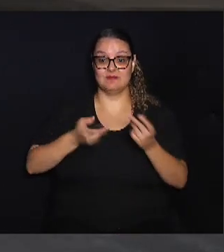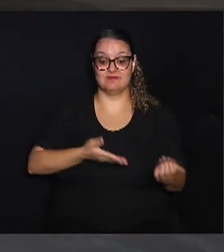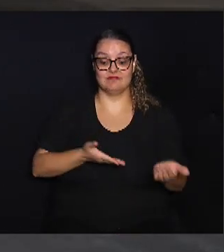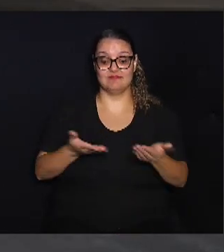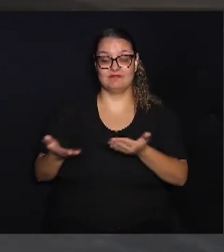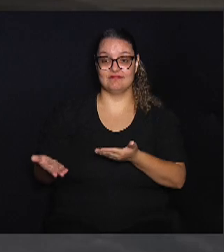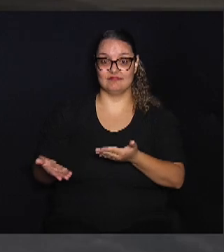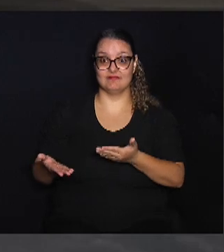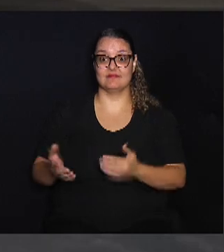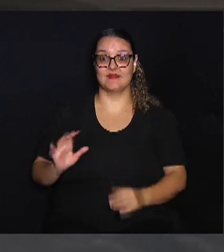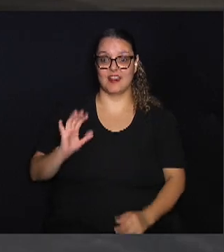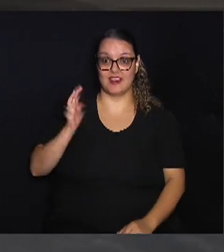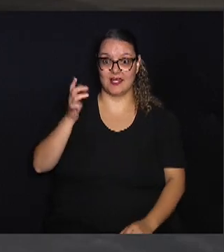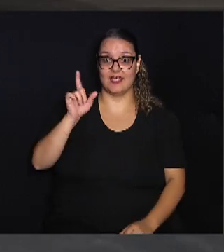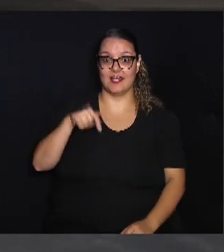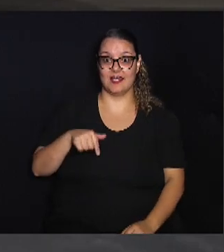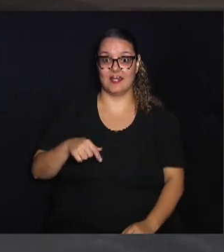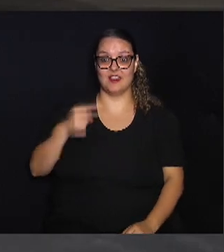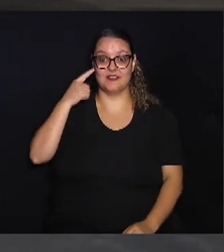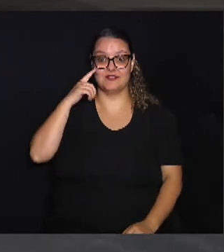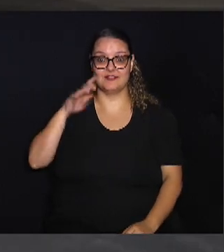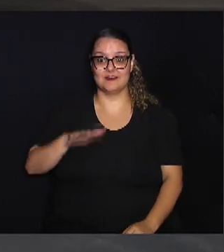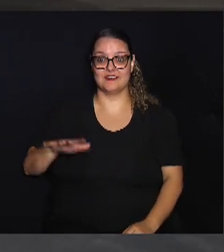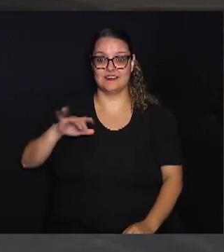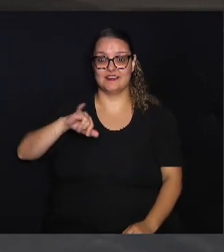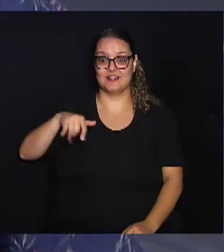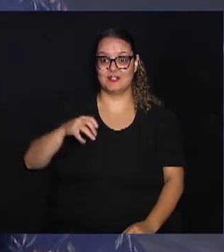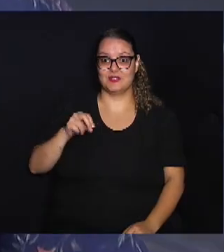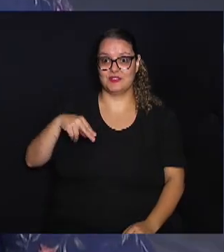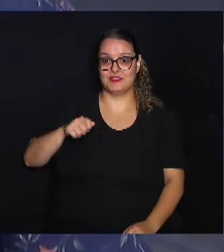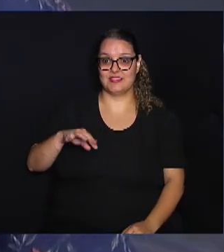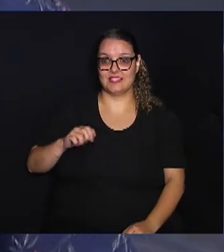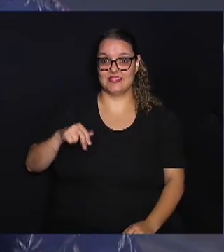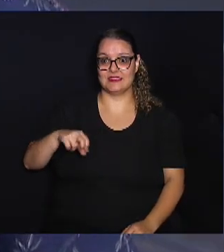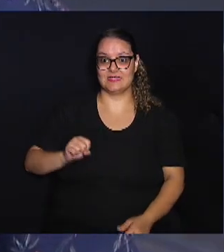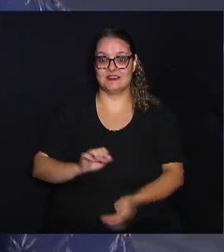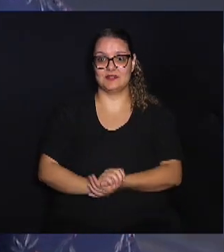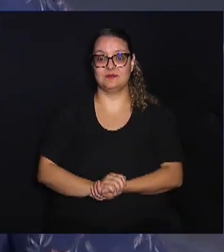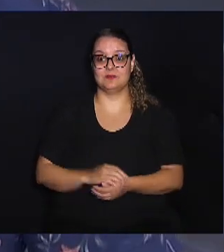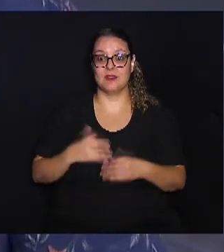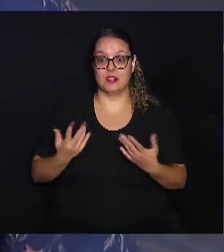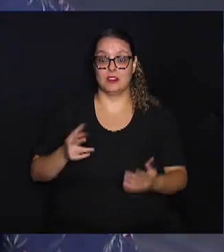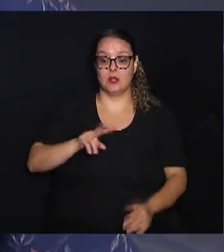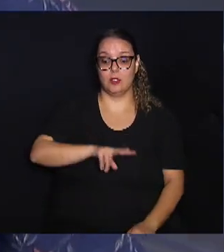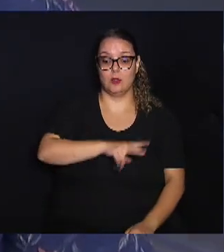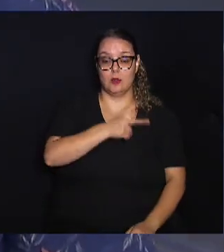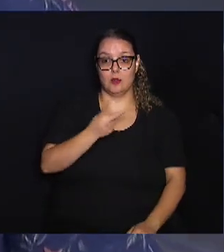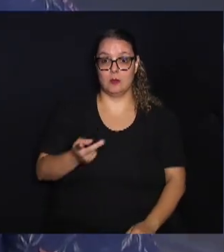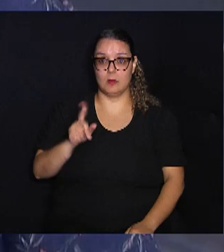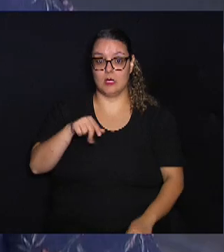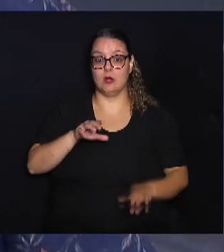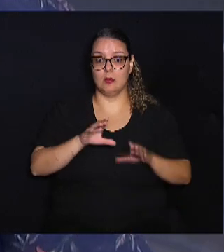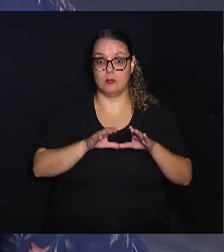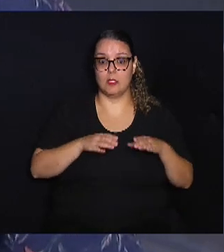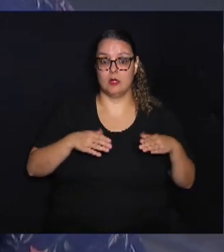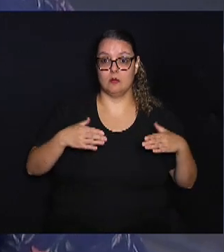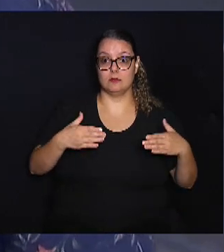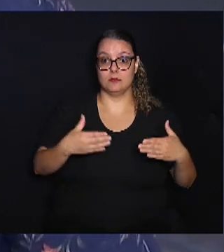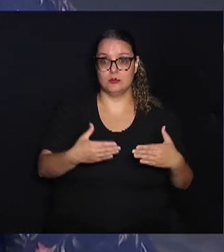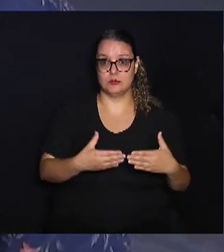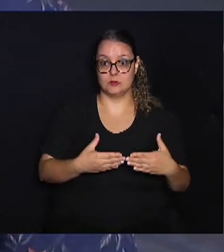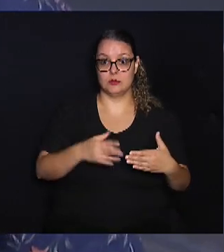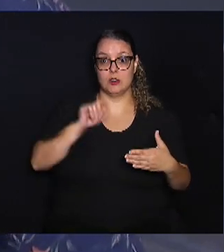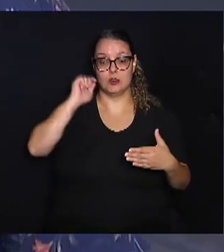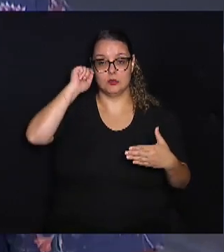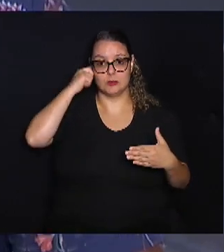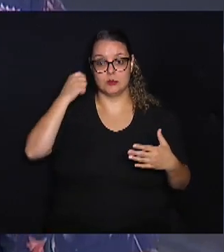que estão por vir é o idealizador Jonatas Aquim. Então a virada é uma comunidade, né, uma comunidade negra